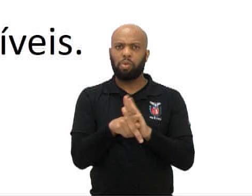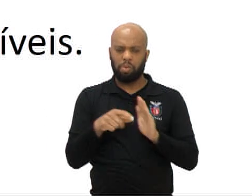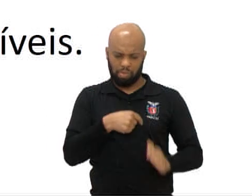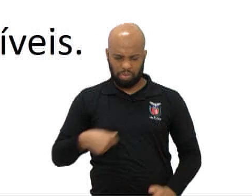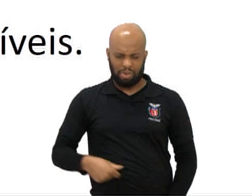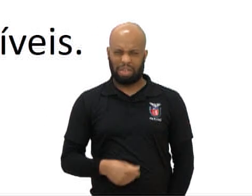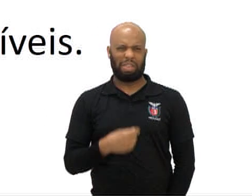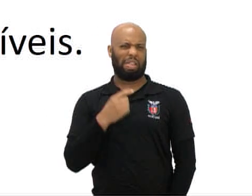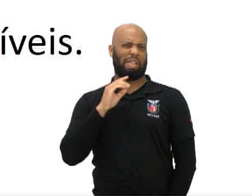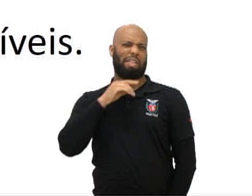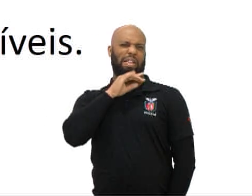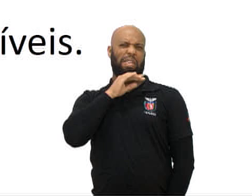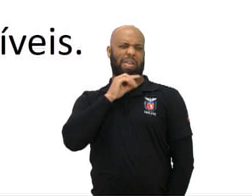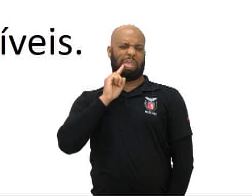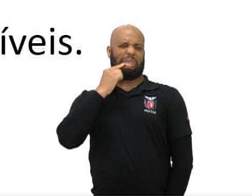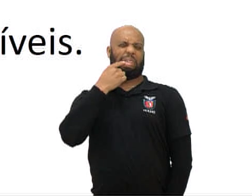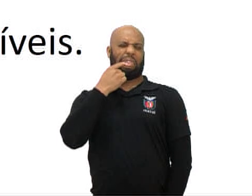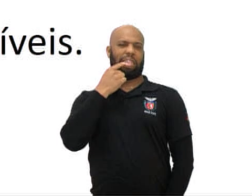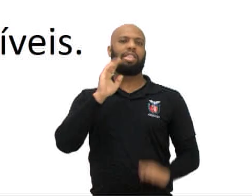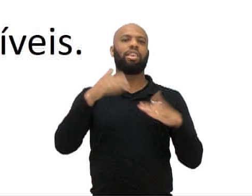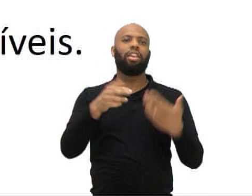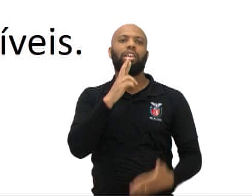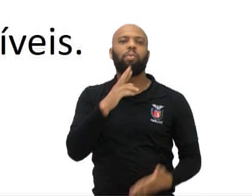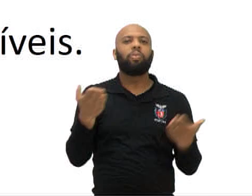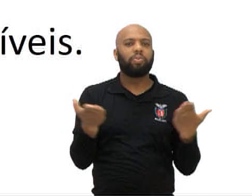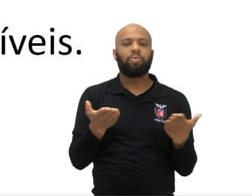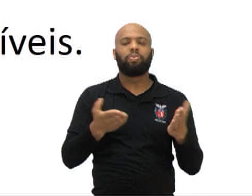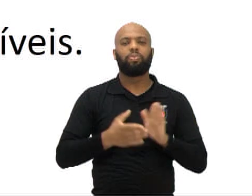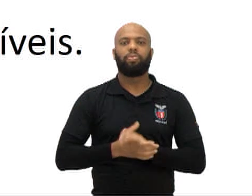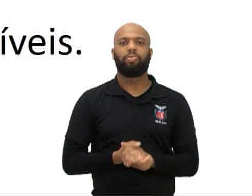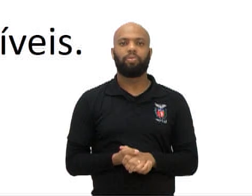e amargos? Tente responder aí no seu caderninho.